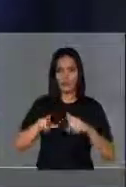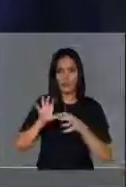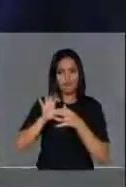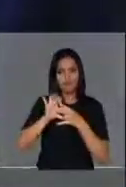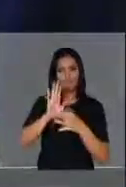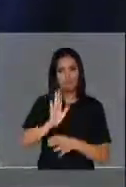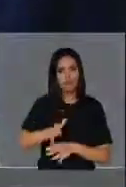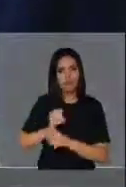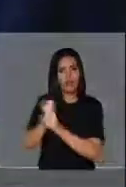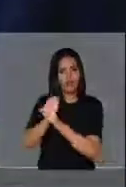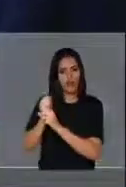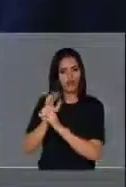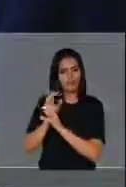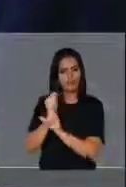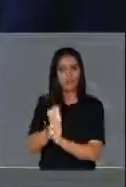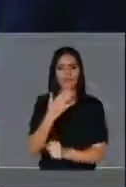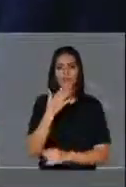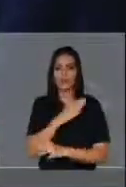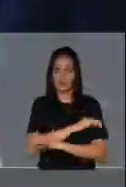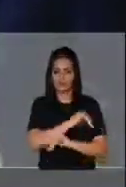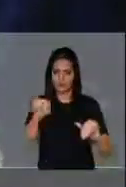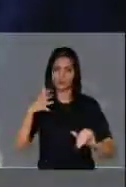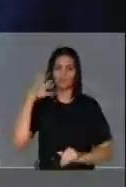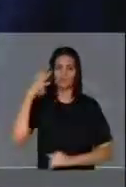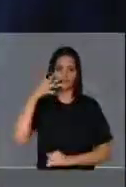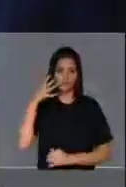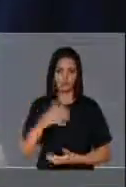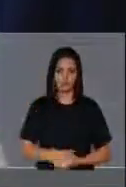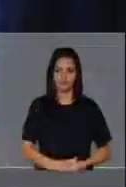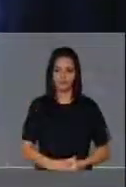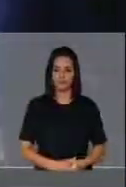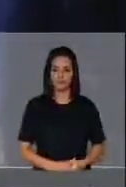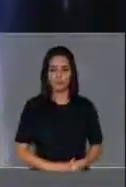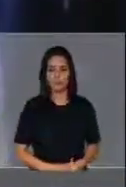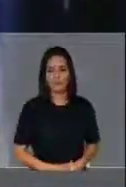Excelência a divulgação desse pronunciamento e encaminhar o governador Paulo Câmara. Só uma questão de ordem.